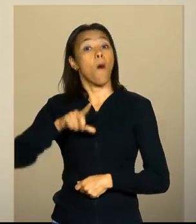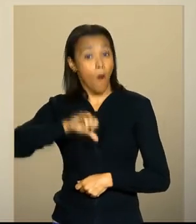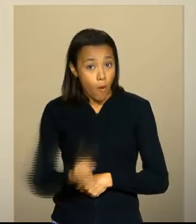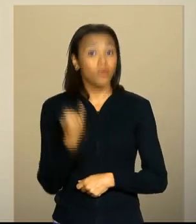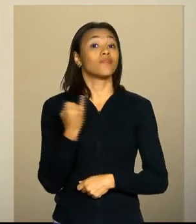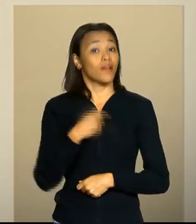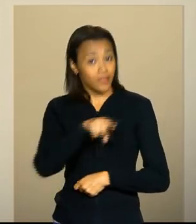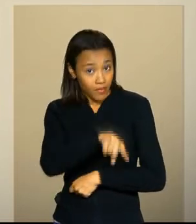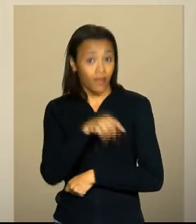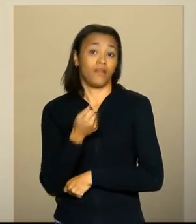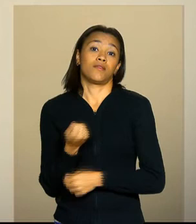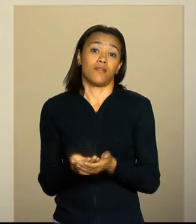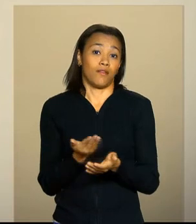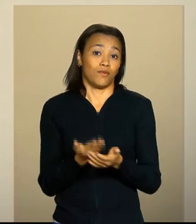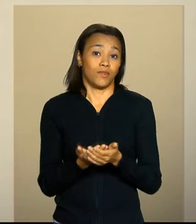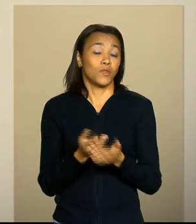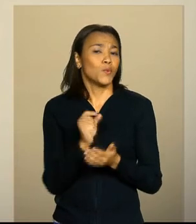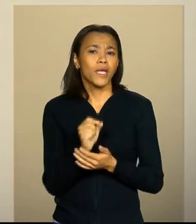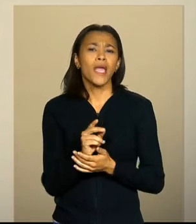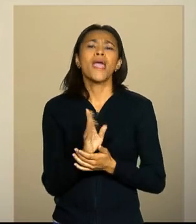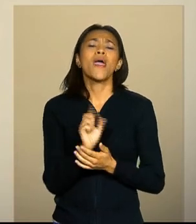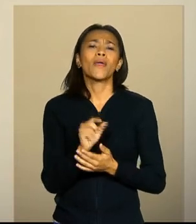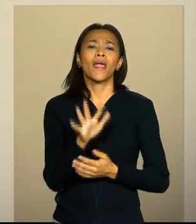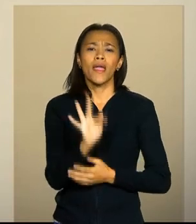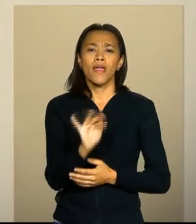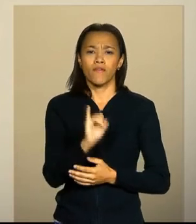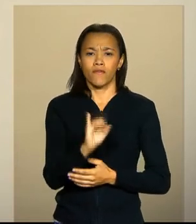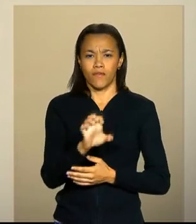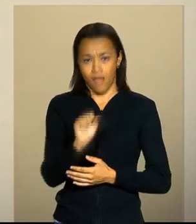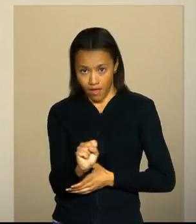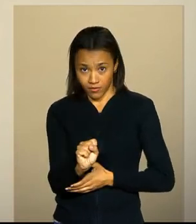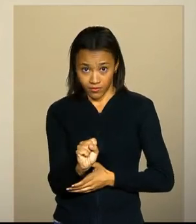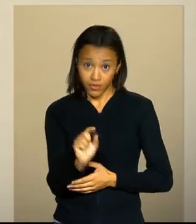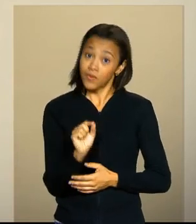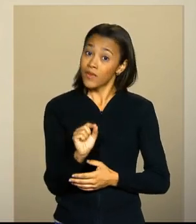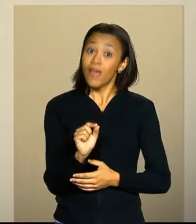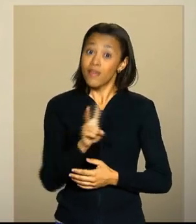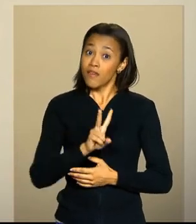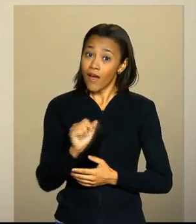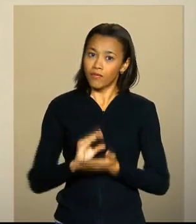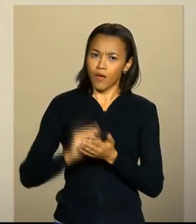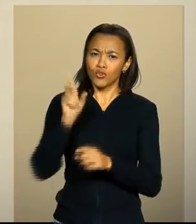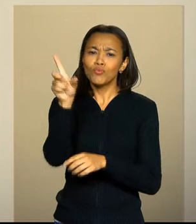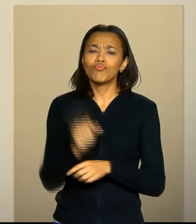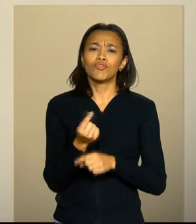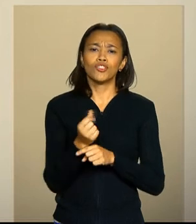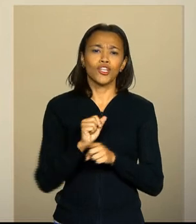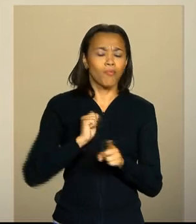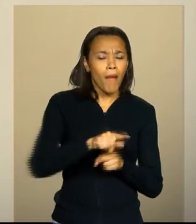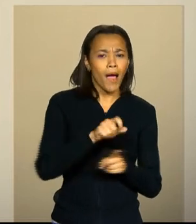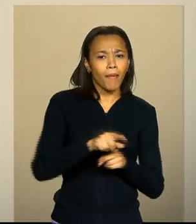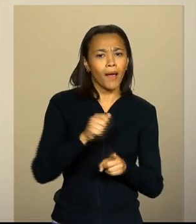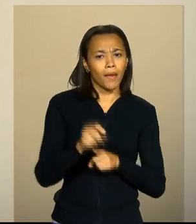oportunidade para esse estudante é o fundo de financiamento estudantil o FIES que financia as